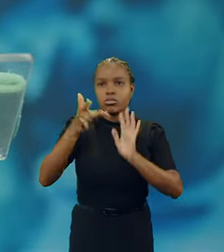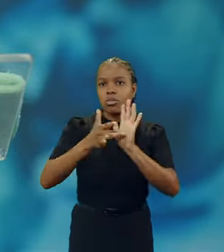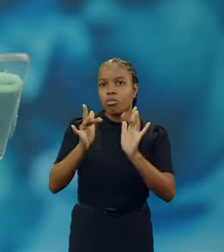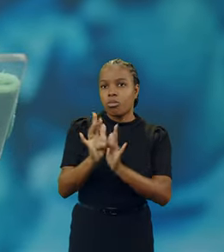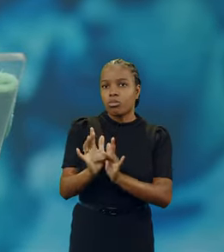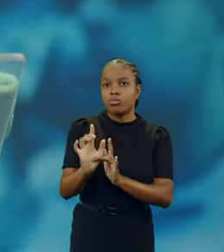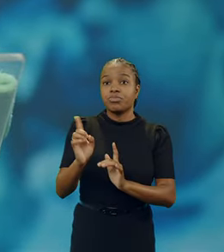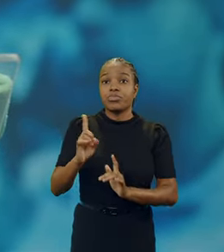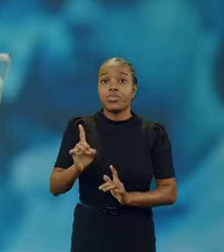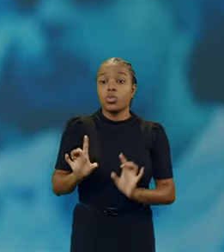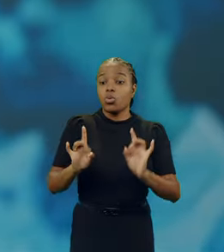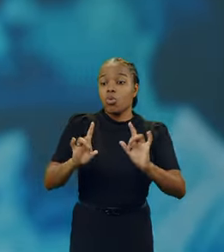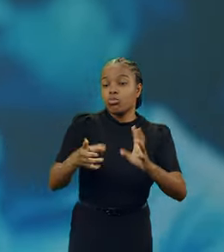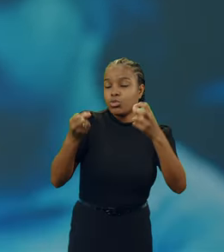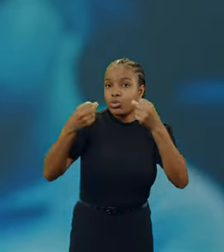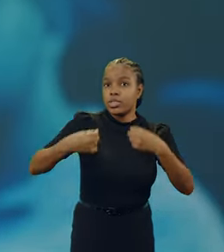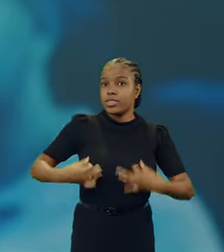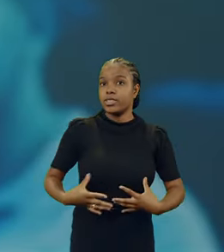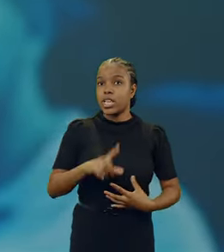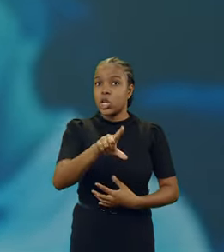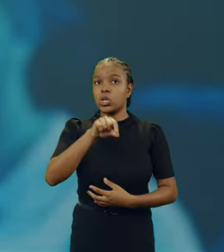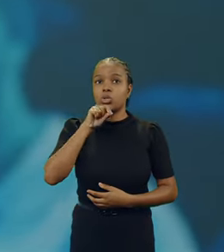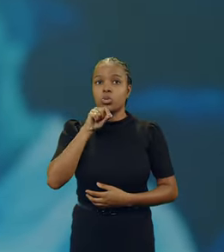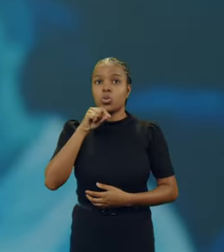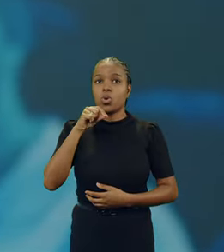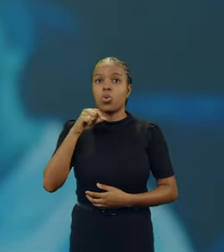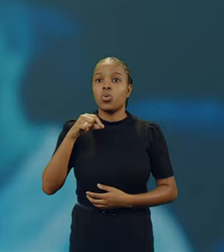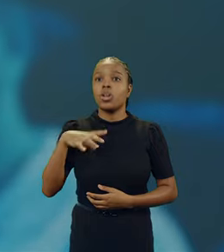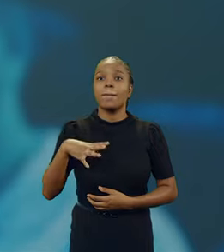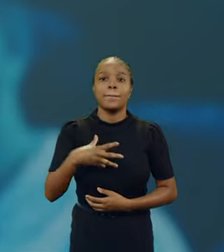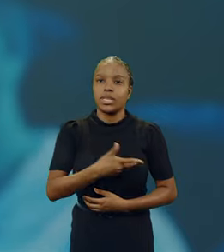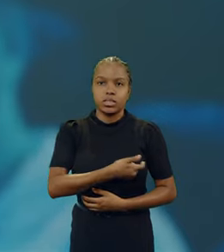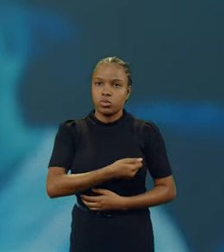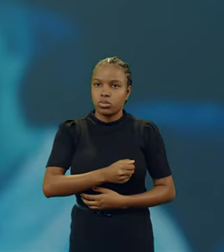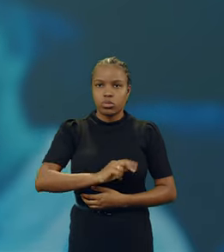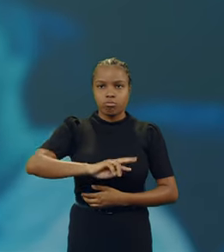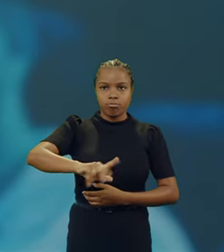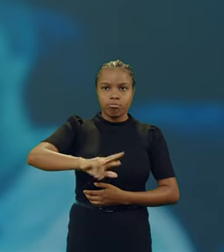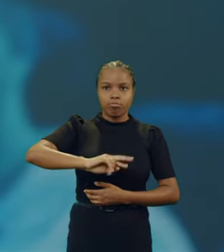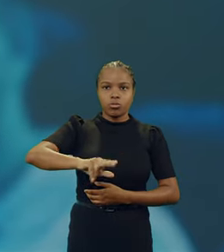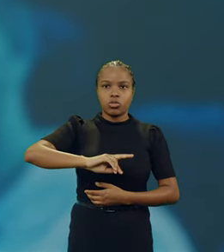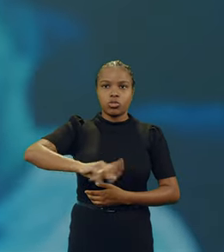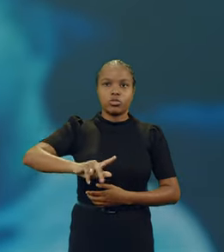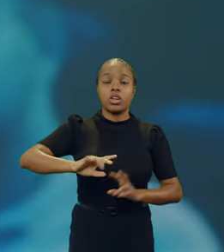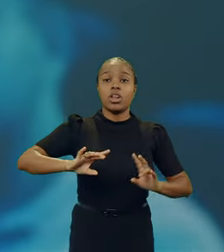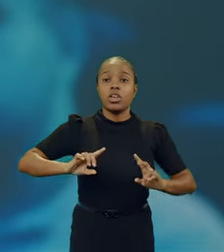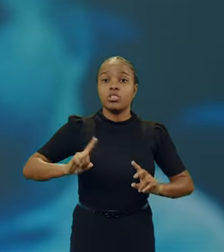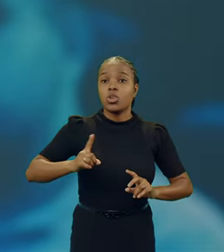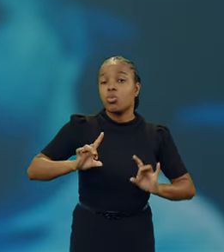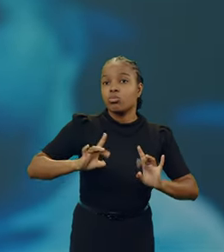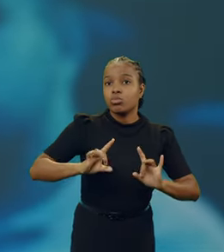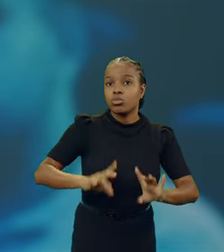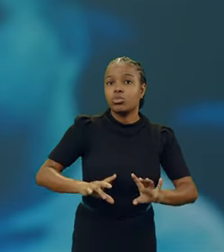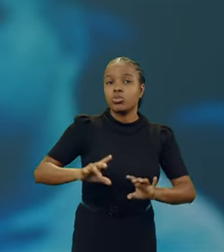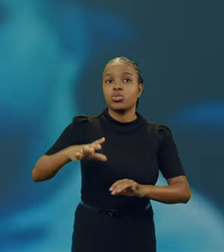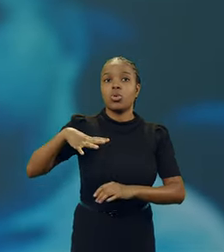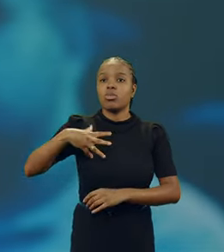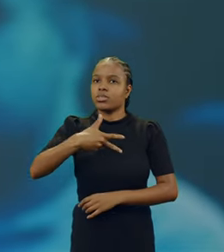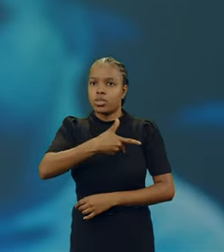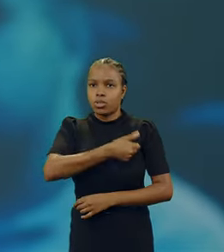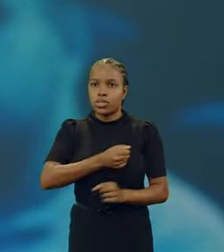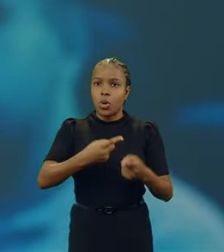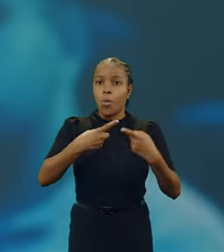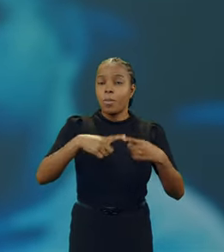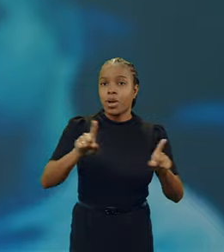não está falando de escolha salvífica. Ele não está tratando de escolha para a salvação. Ele